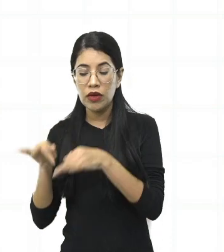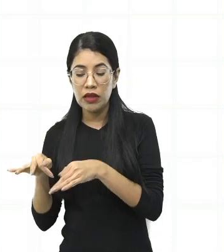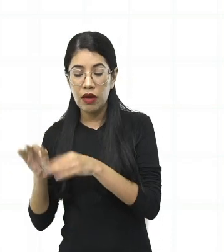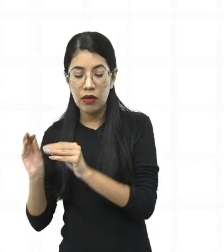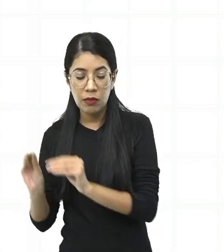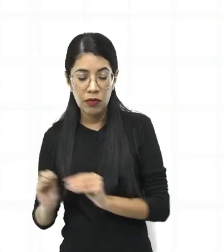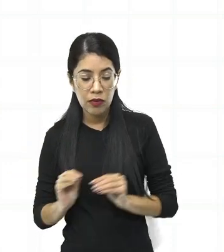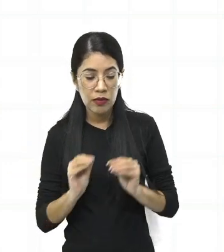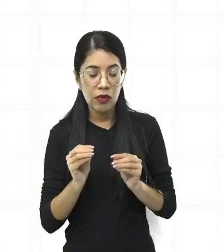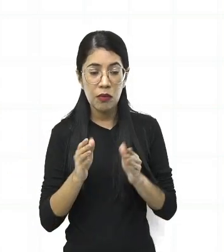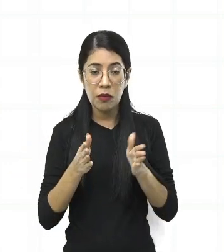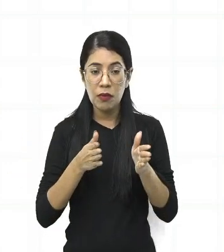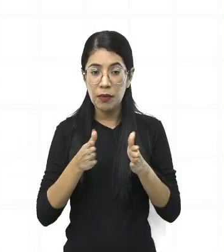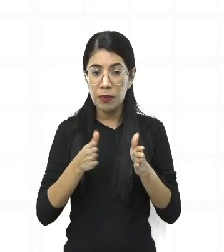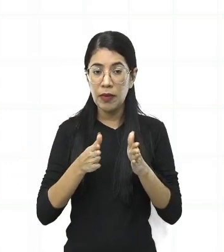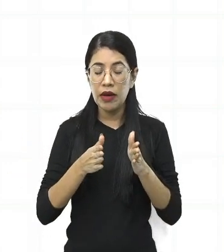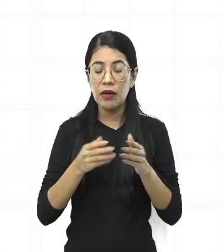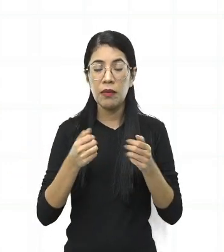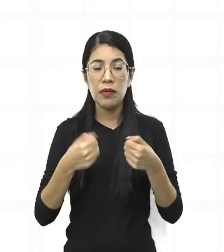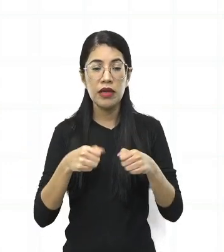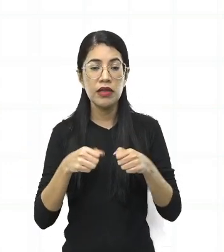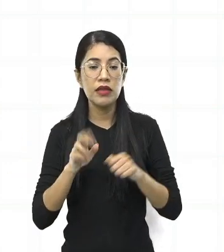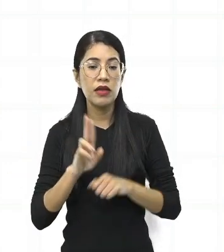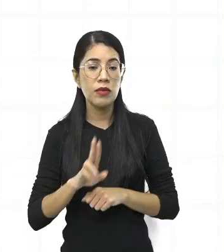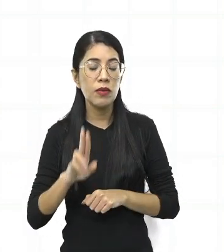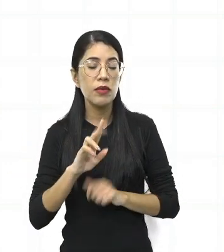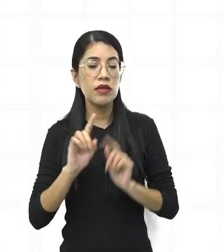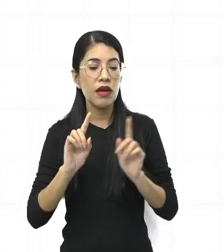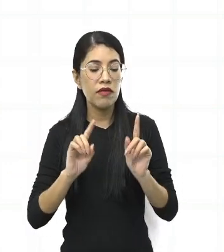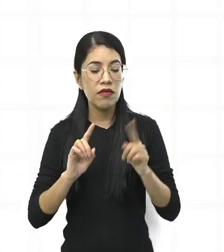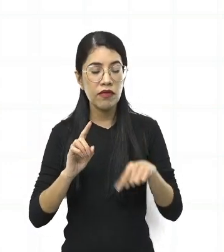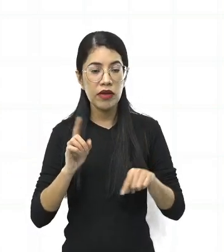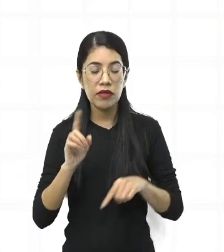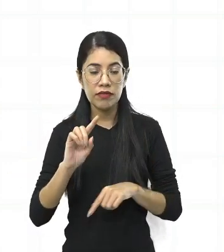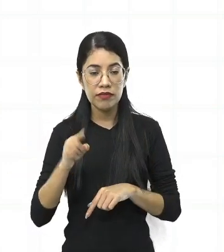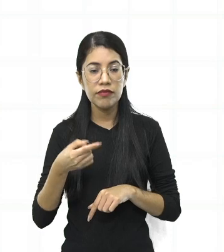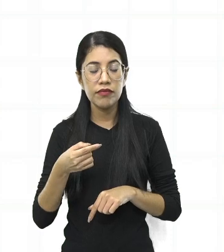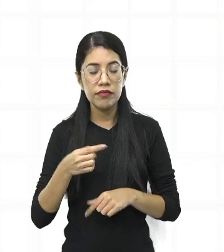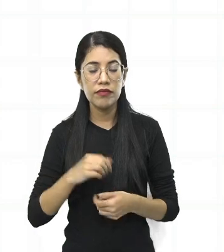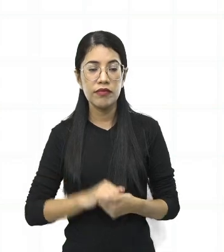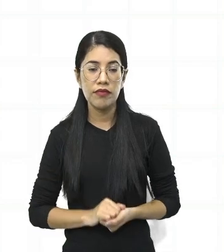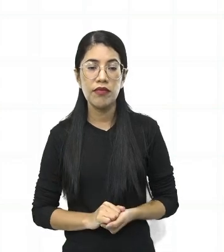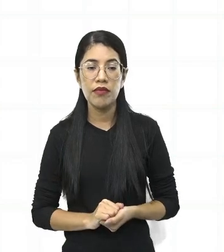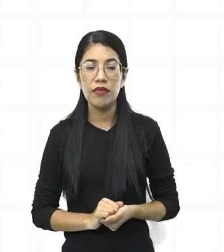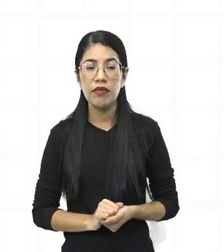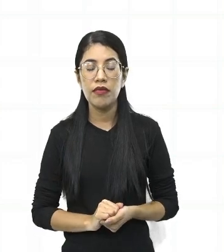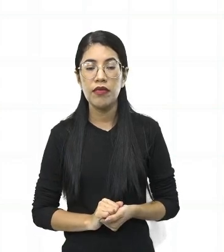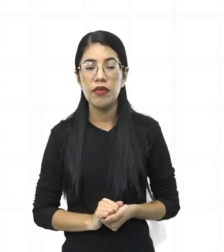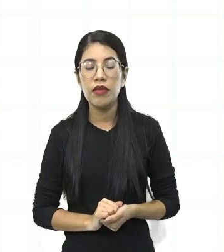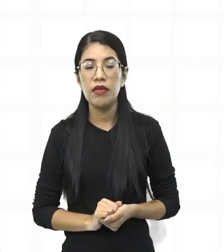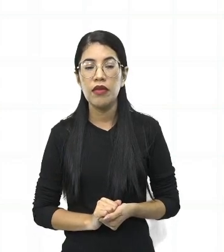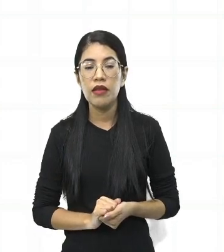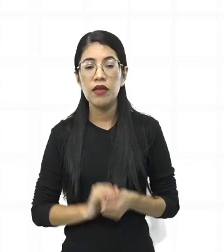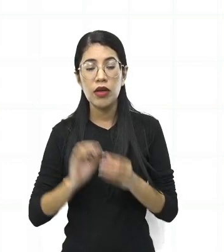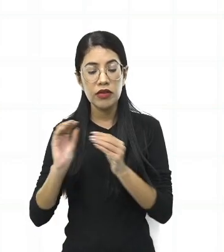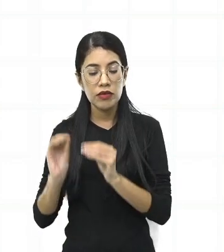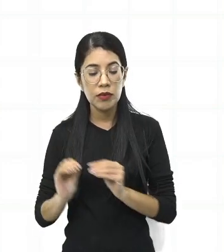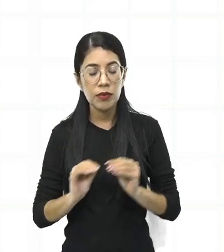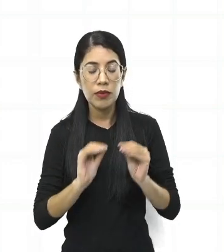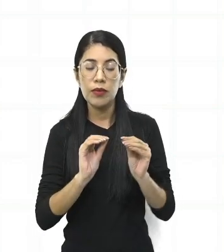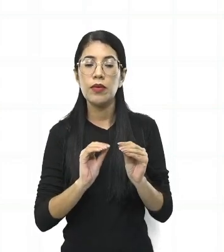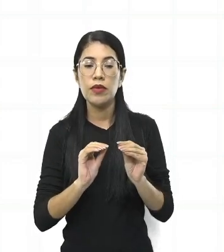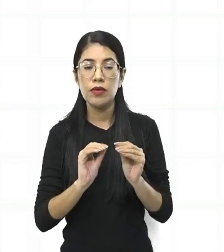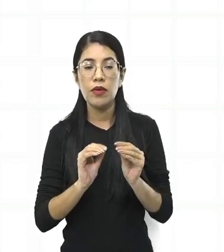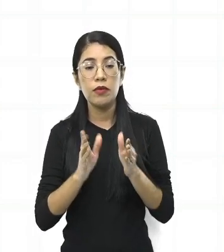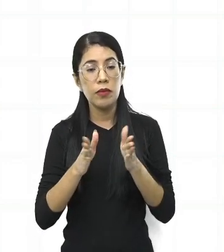para o meio, ela tem que ser isolada. Então, o meu adjunto adverbial foi para o meio, então